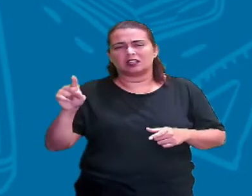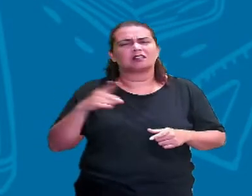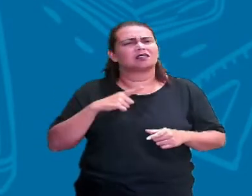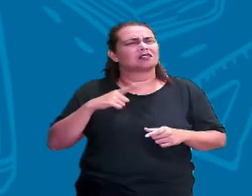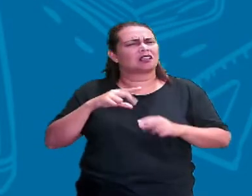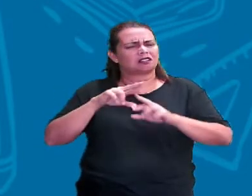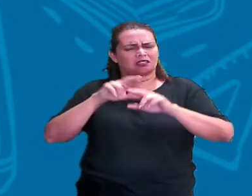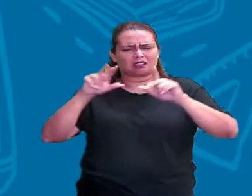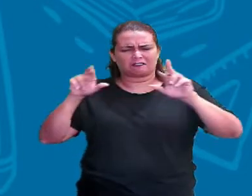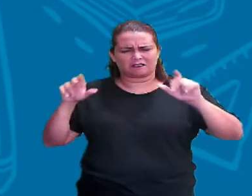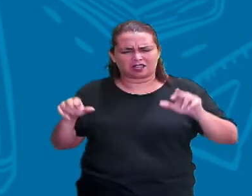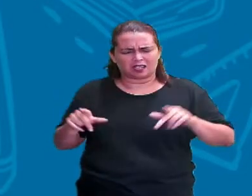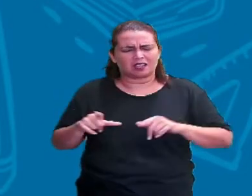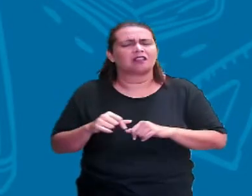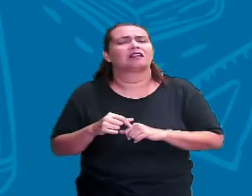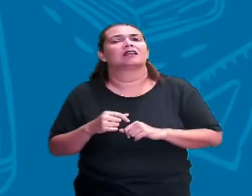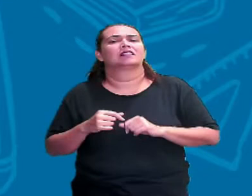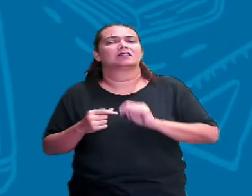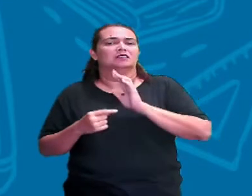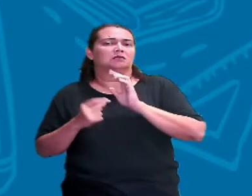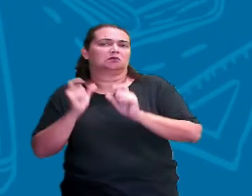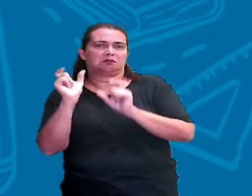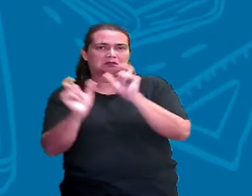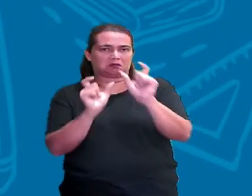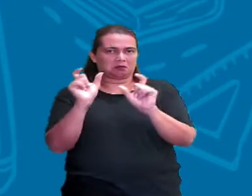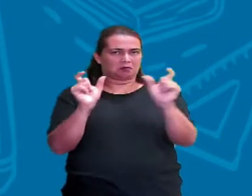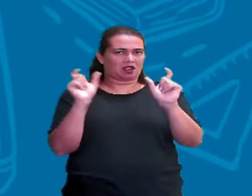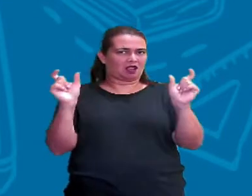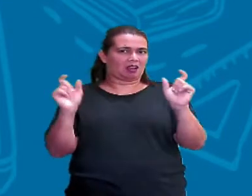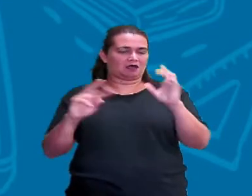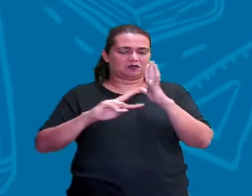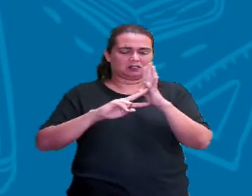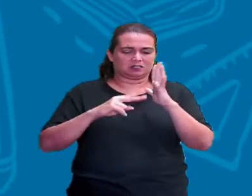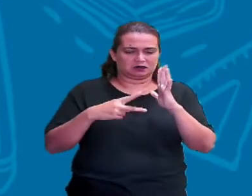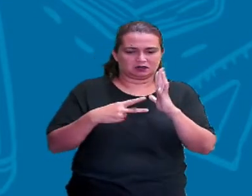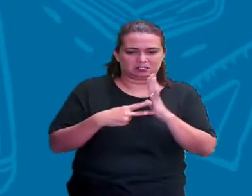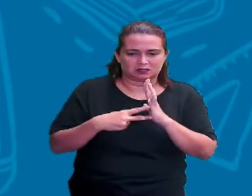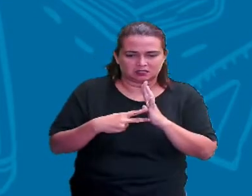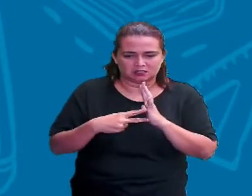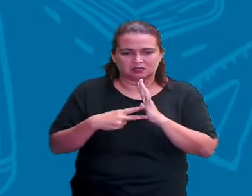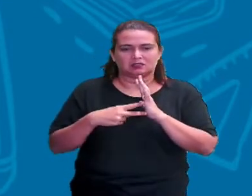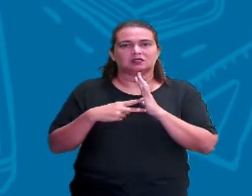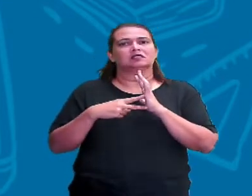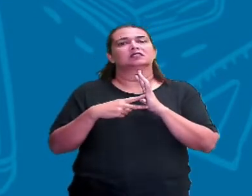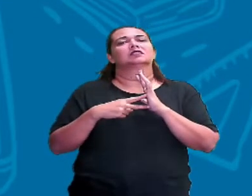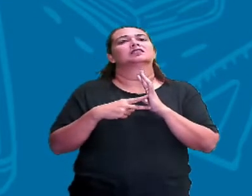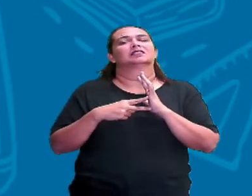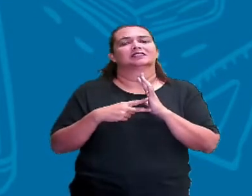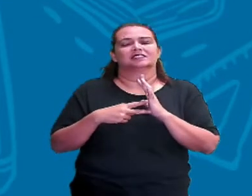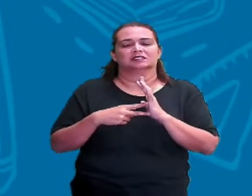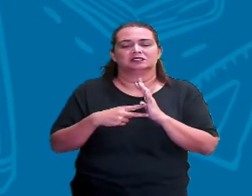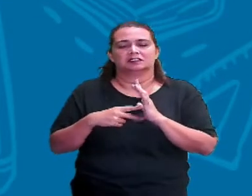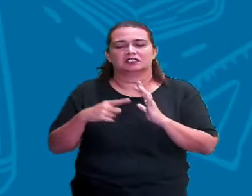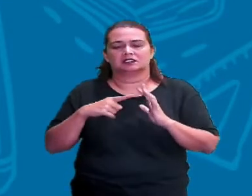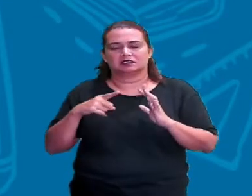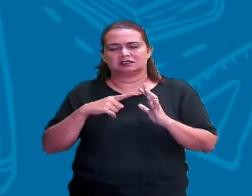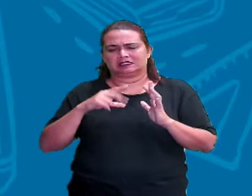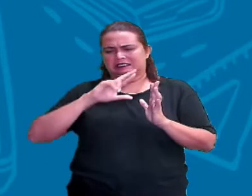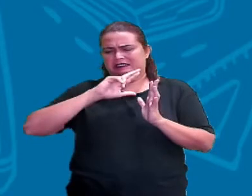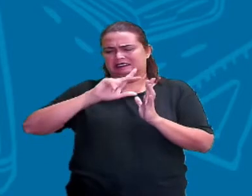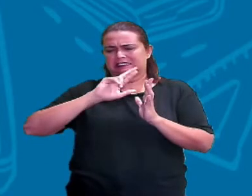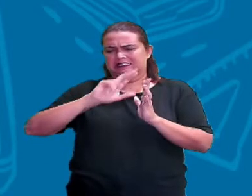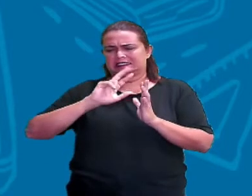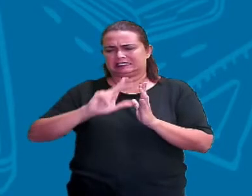eu só fiz um recorte aqui desse azulejo aqui português, mas olha, nós temos